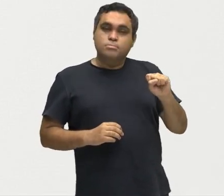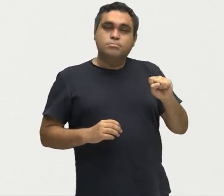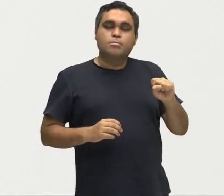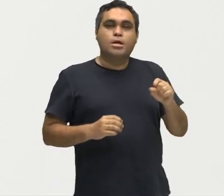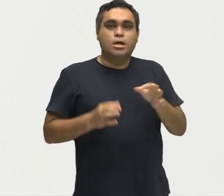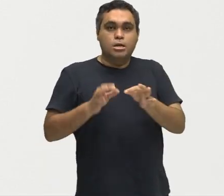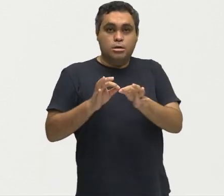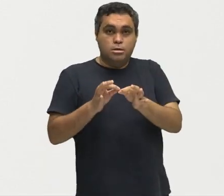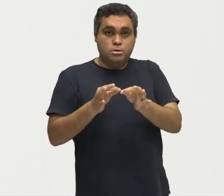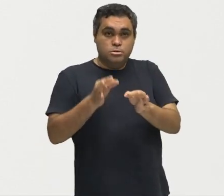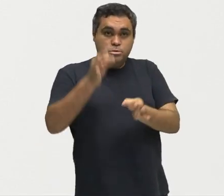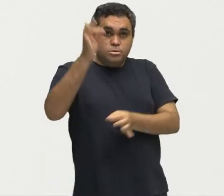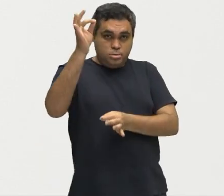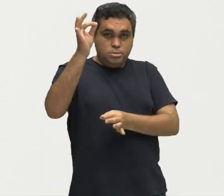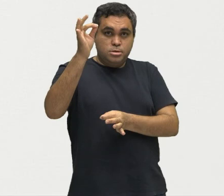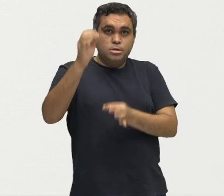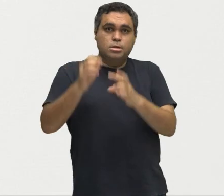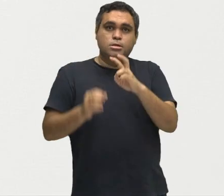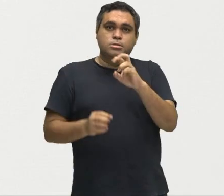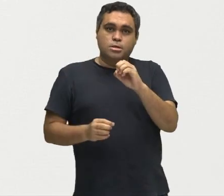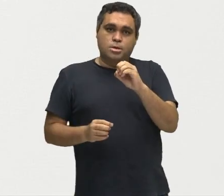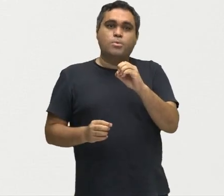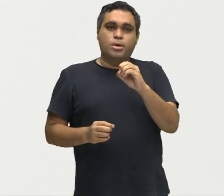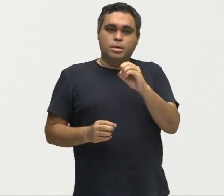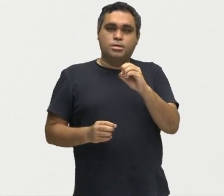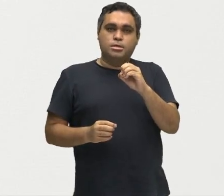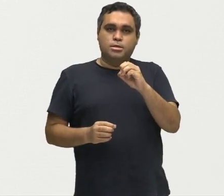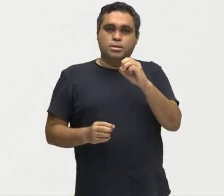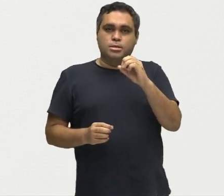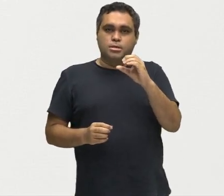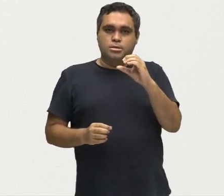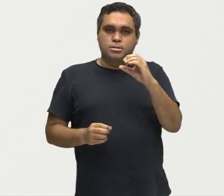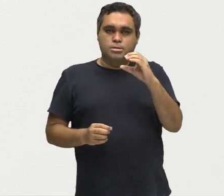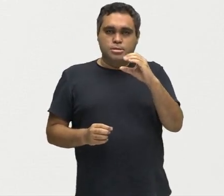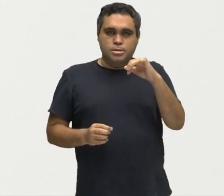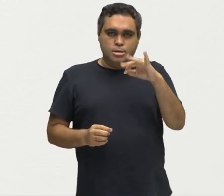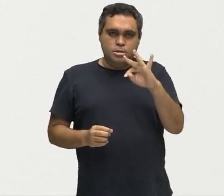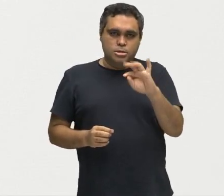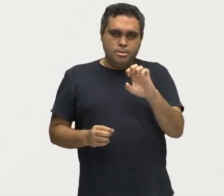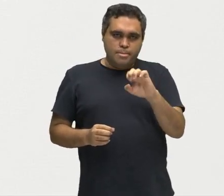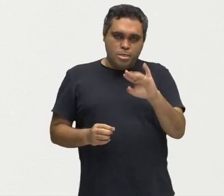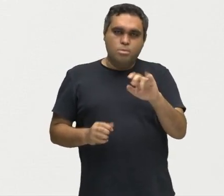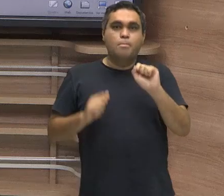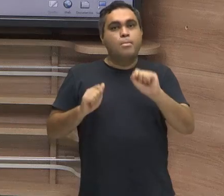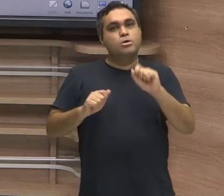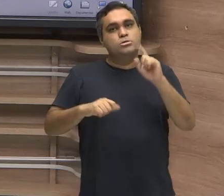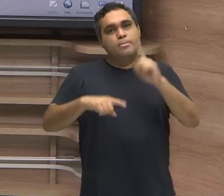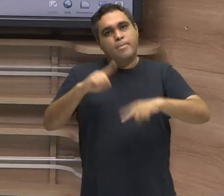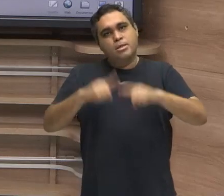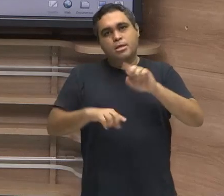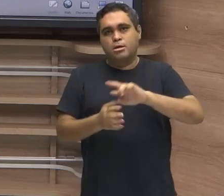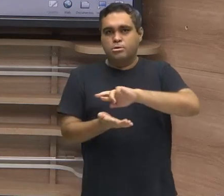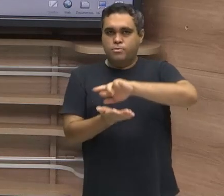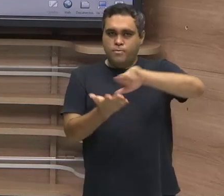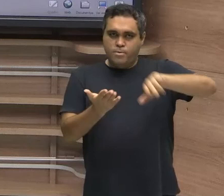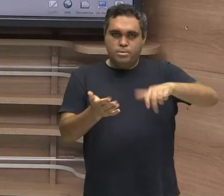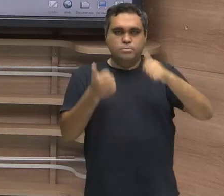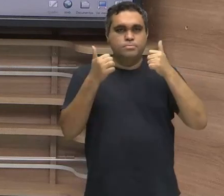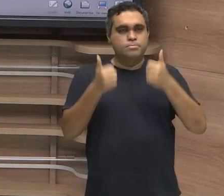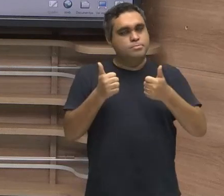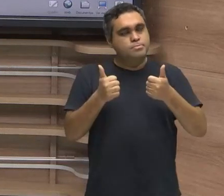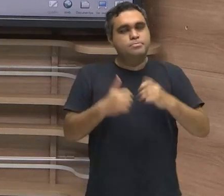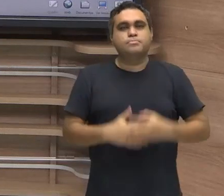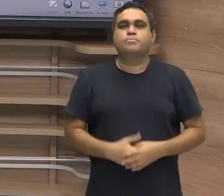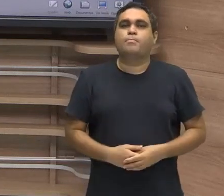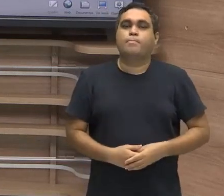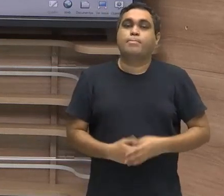de 50 centímetros. Lembrando que elas podem ser feitas de materiais diferentes, certo? Muito